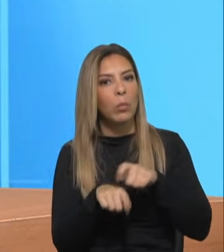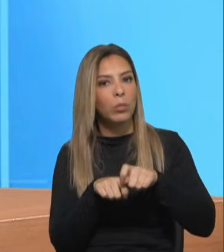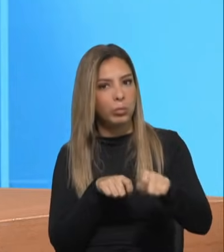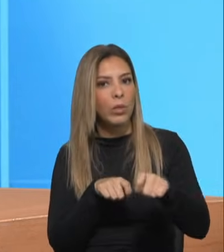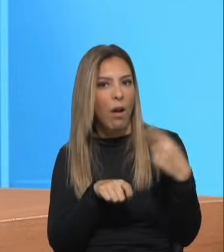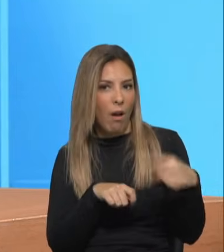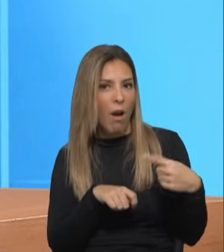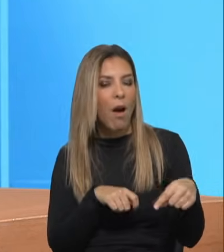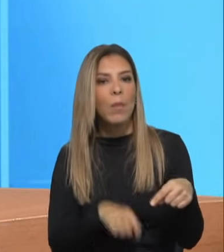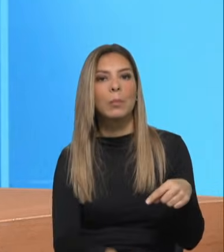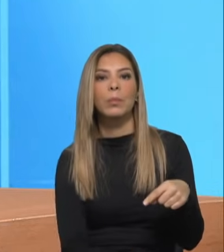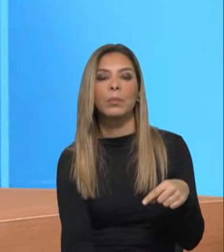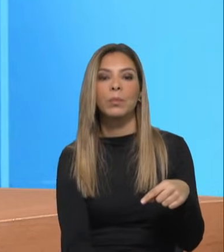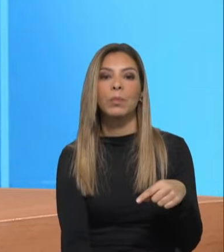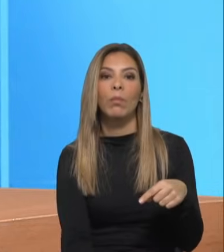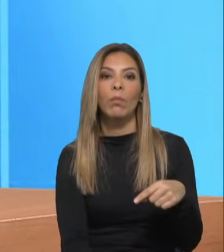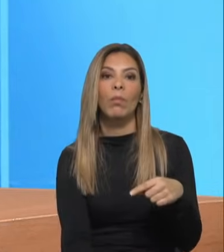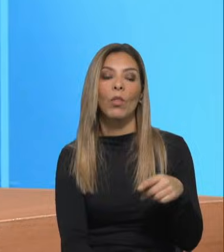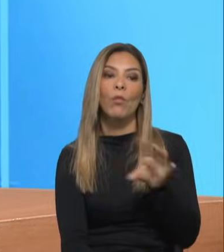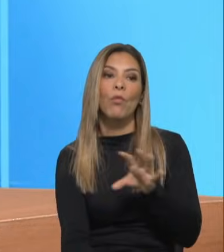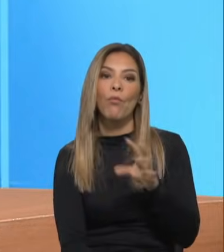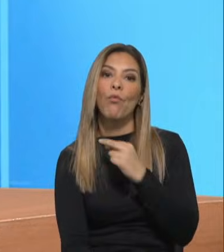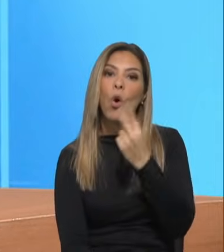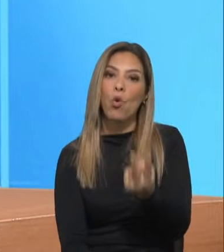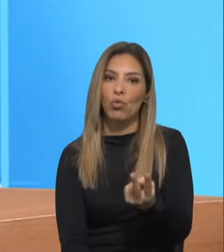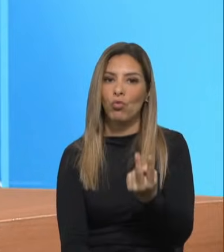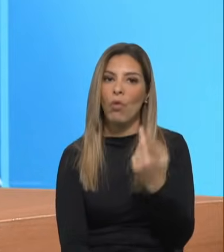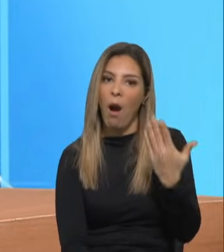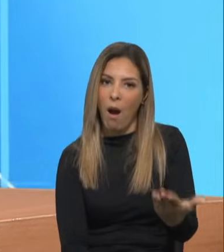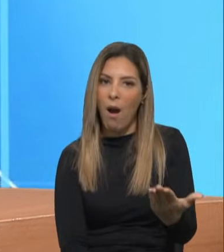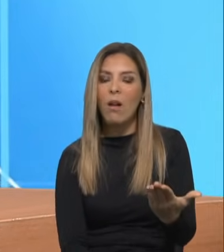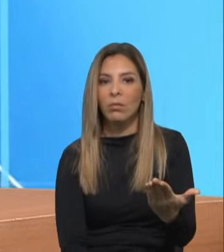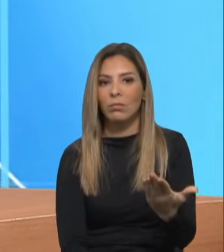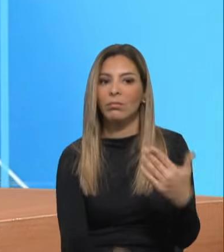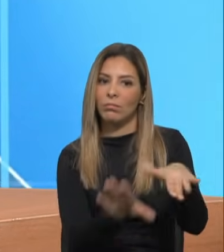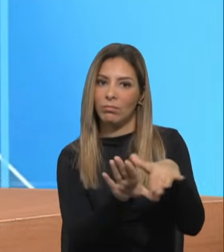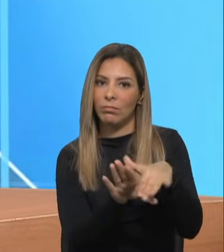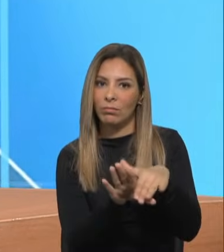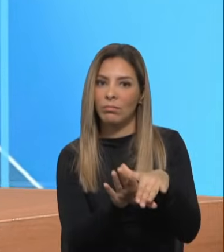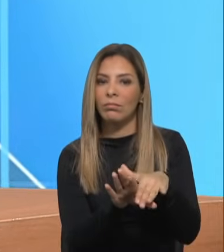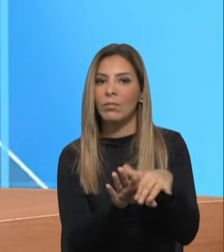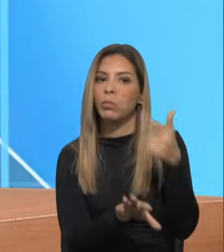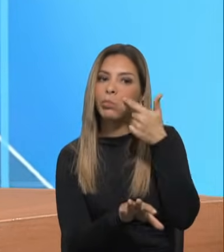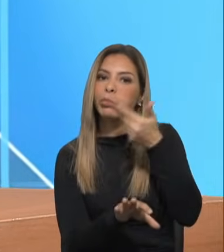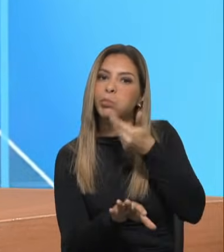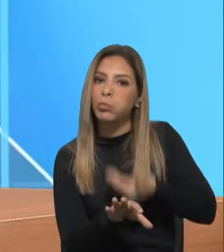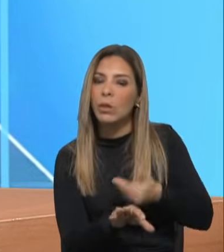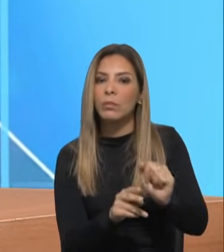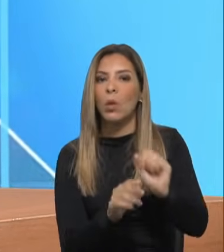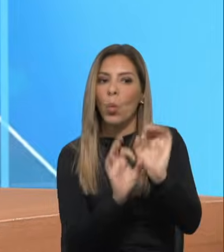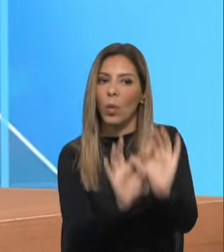nos quais daremos voz aos participantes, que poderão também trazer um pouco da sua experiência, quer como